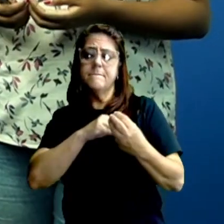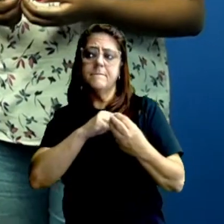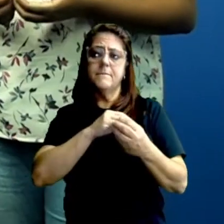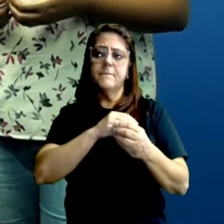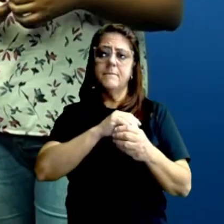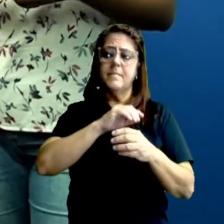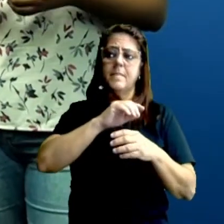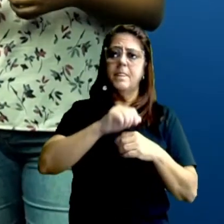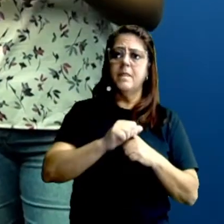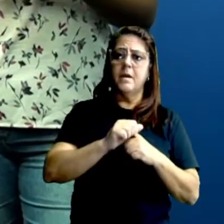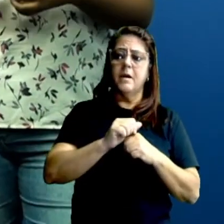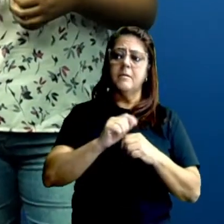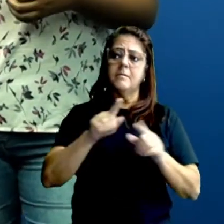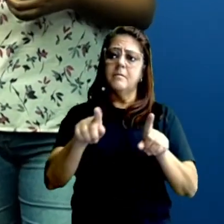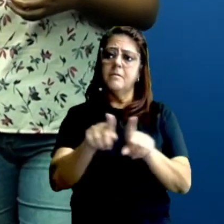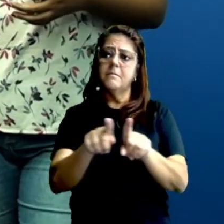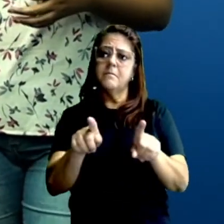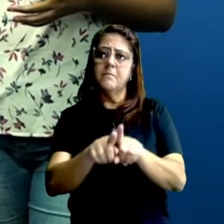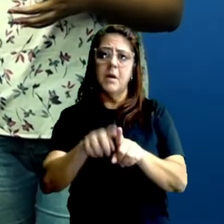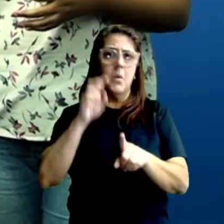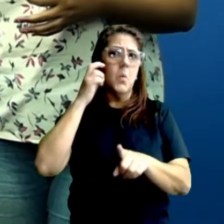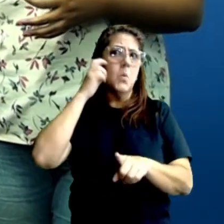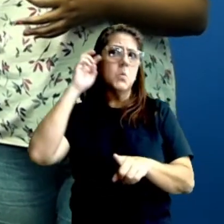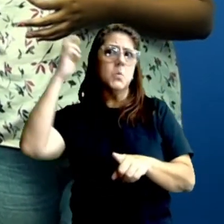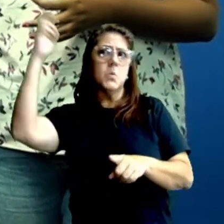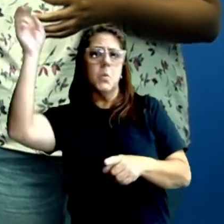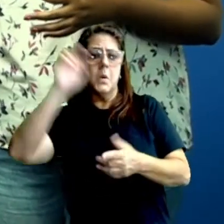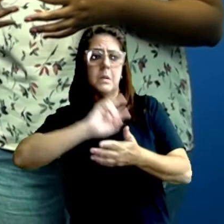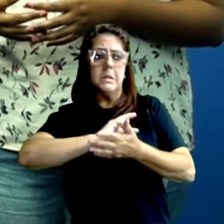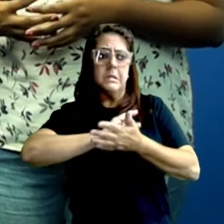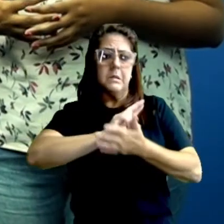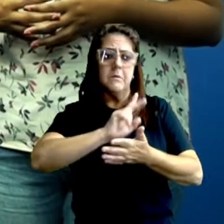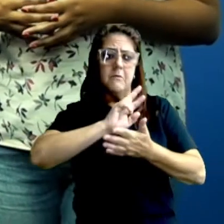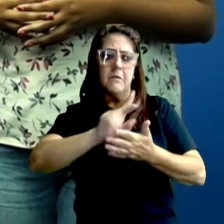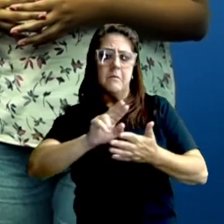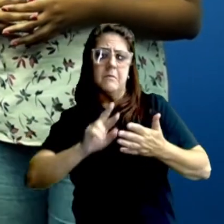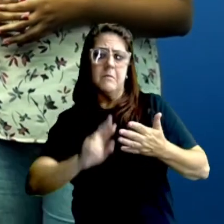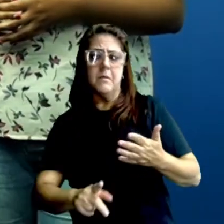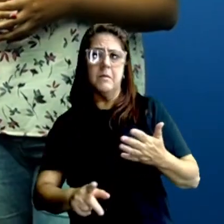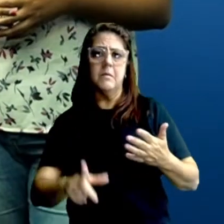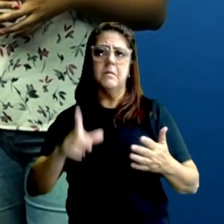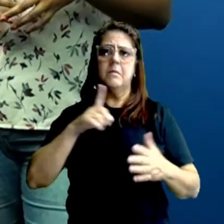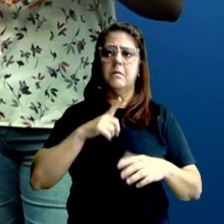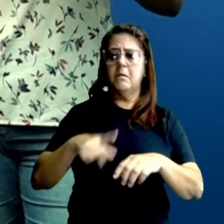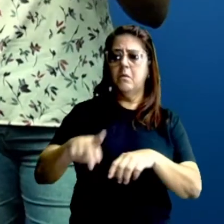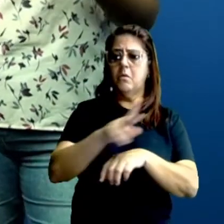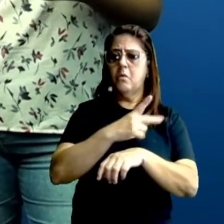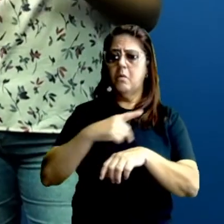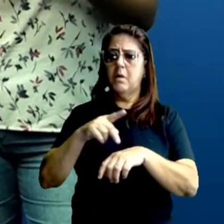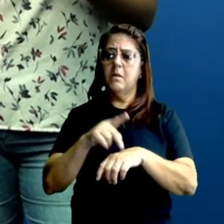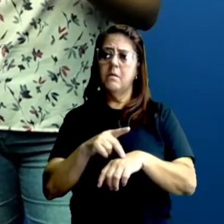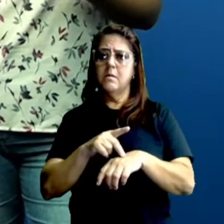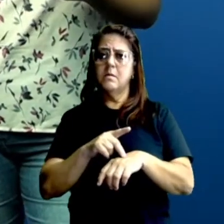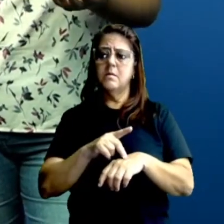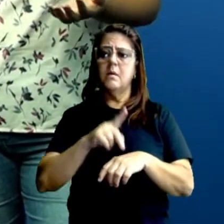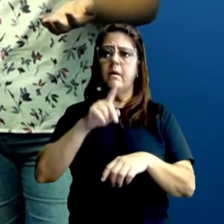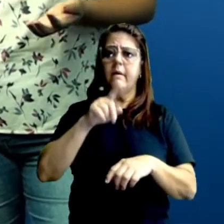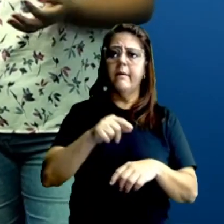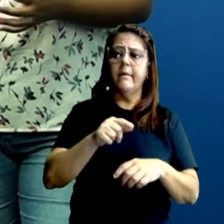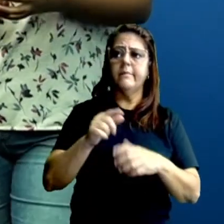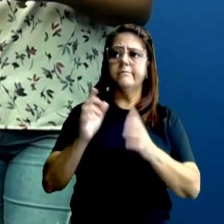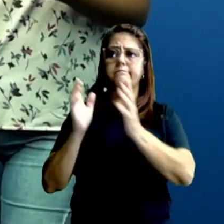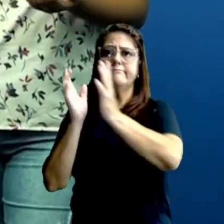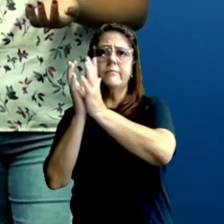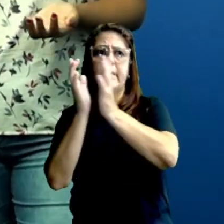multicultural é justamente por causa dessa diversidade étnica existente no nosso país é resultado do processo